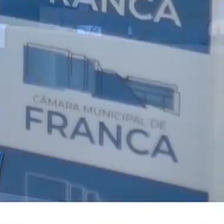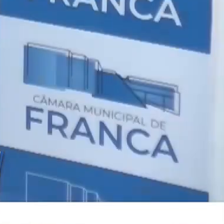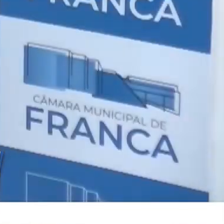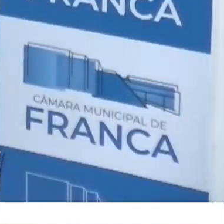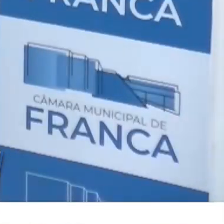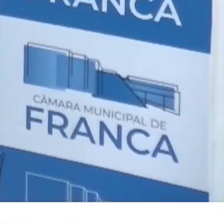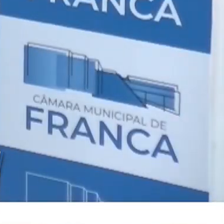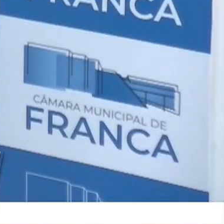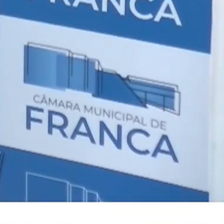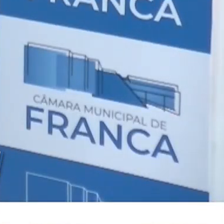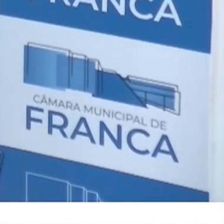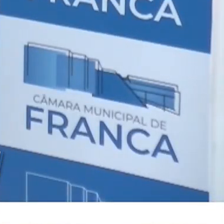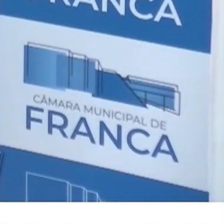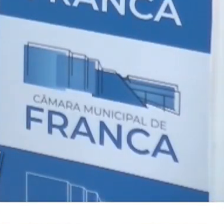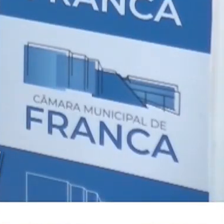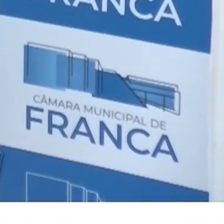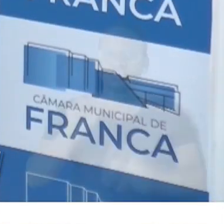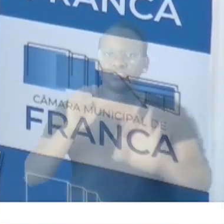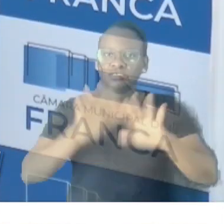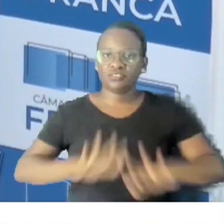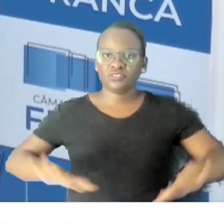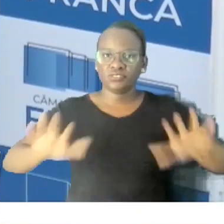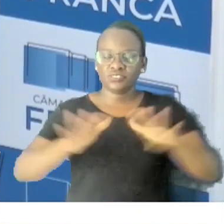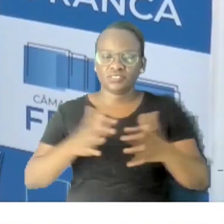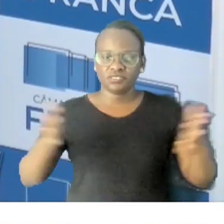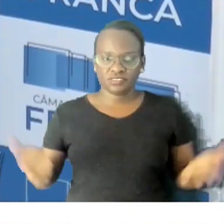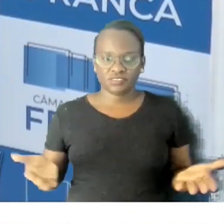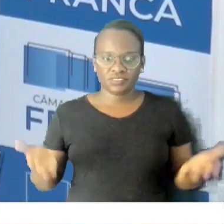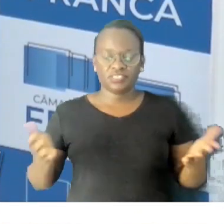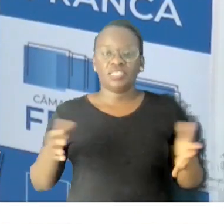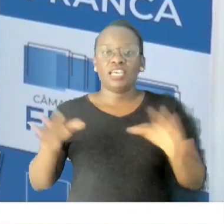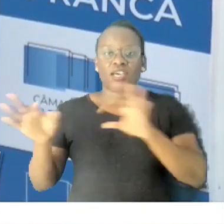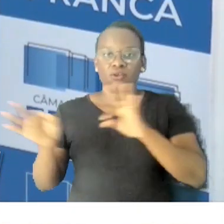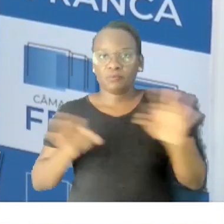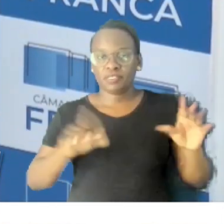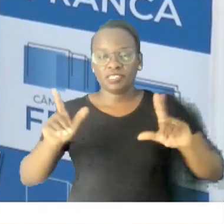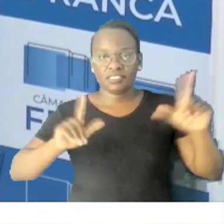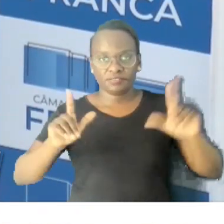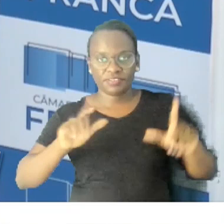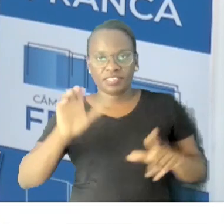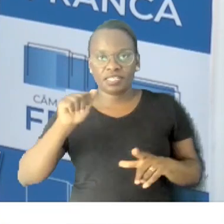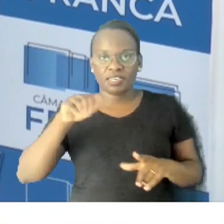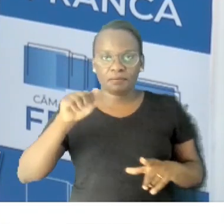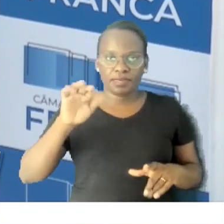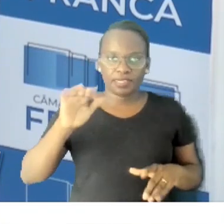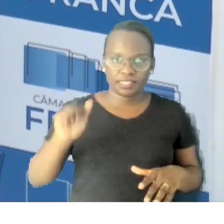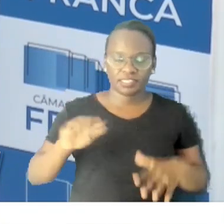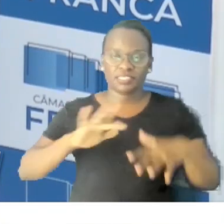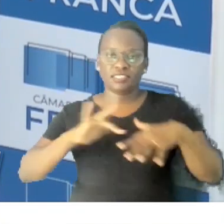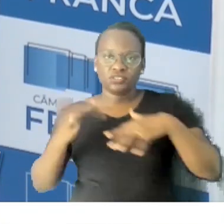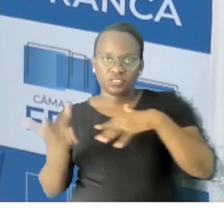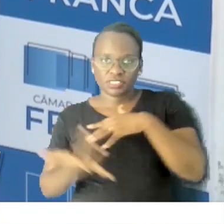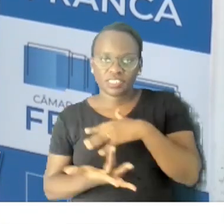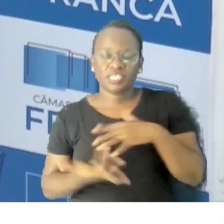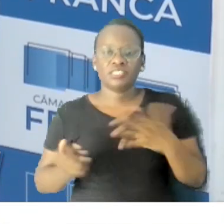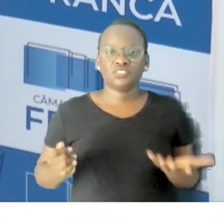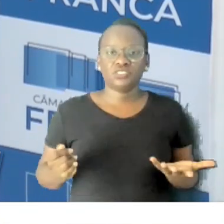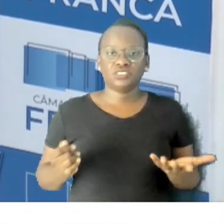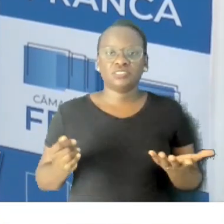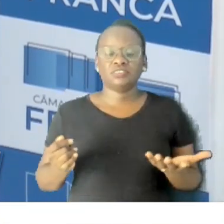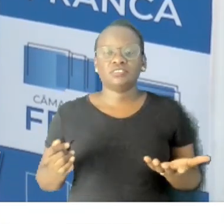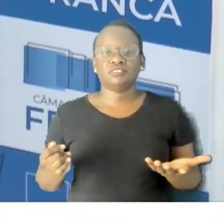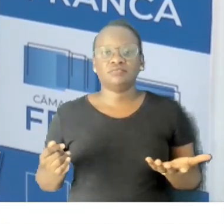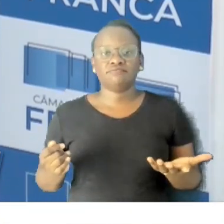Bom dia a todos, quem nos acompanha pela TV Câmara, pelas redes sociais. Saúdo